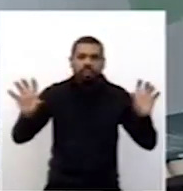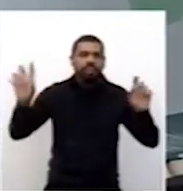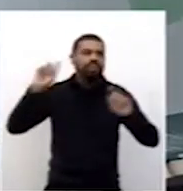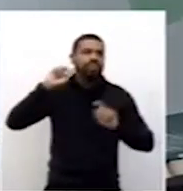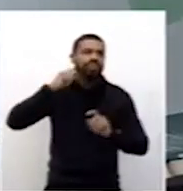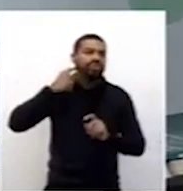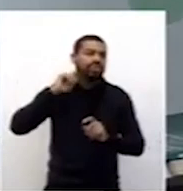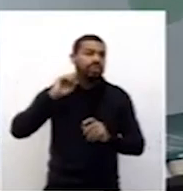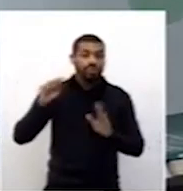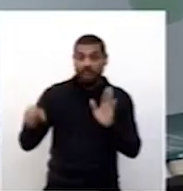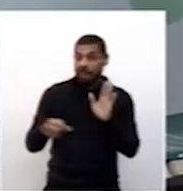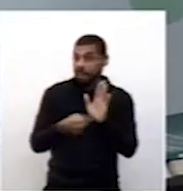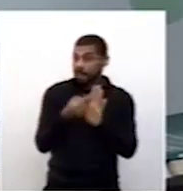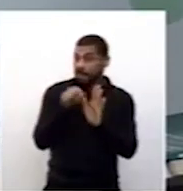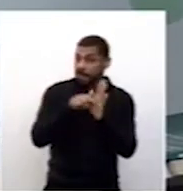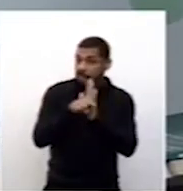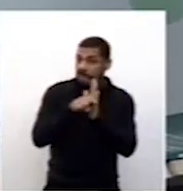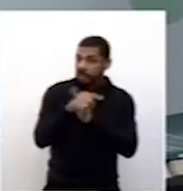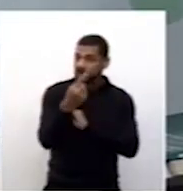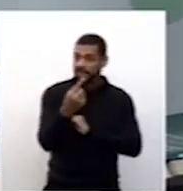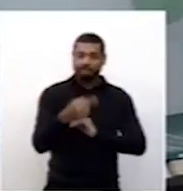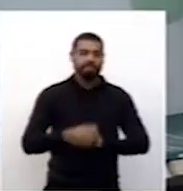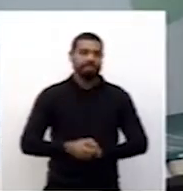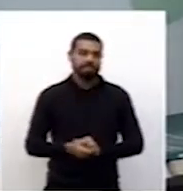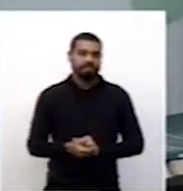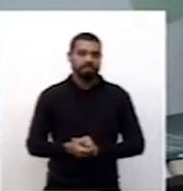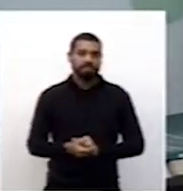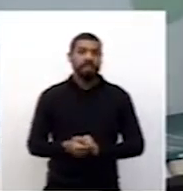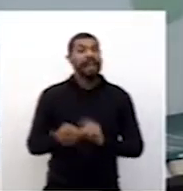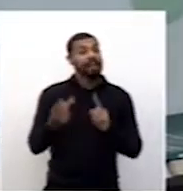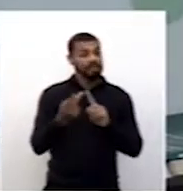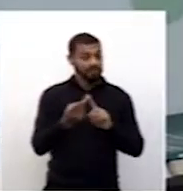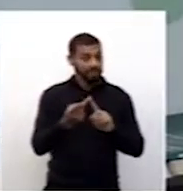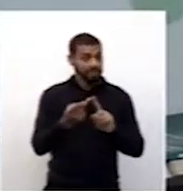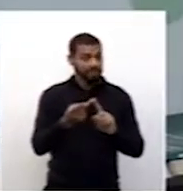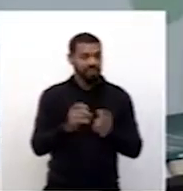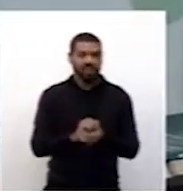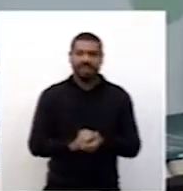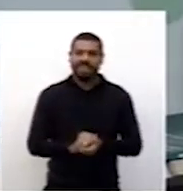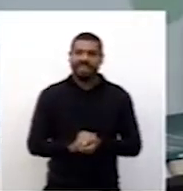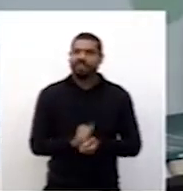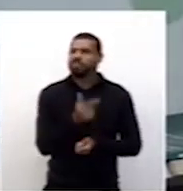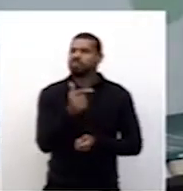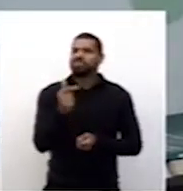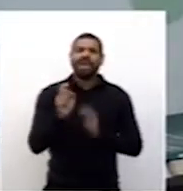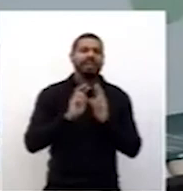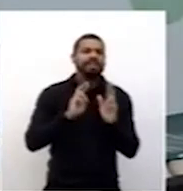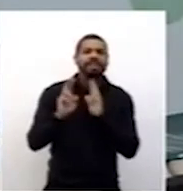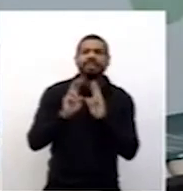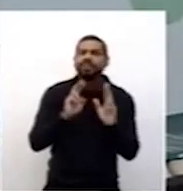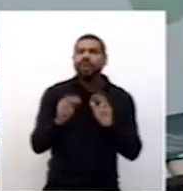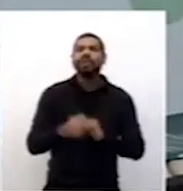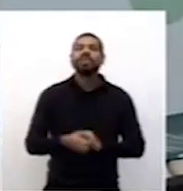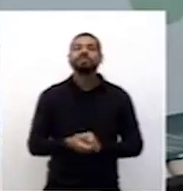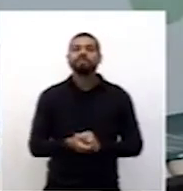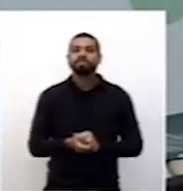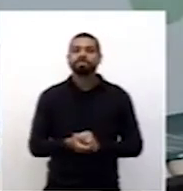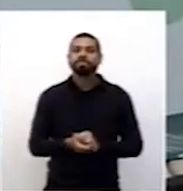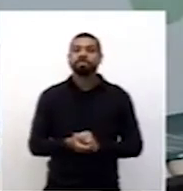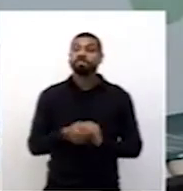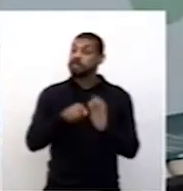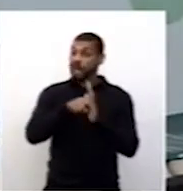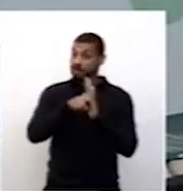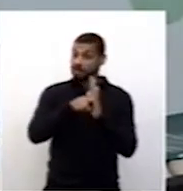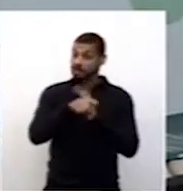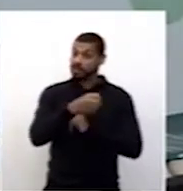né, para a primeira pergunta. Para a segunda, ela está dizendo que não tem nenhuma aqui questão, né? E para a